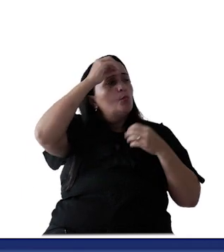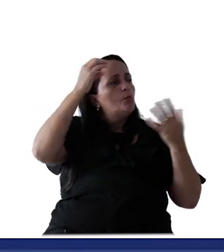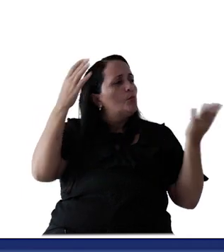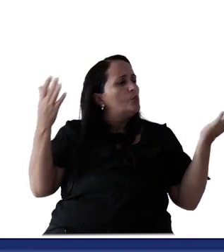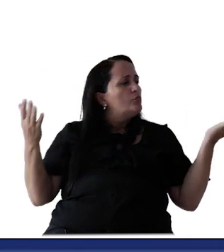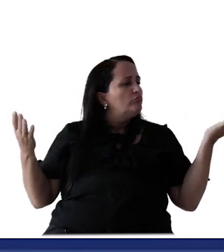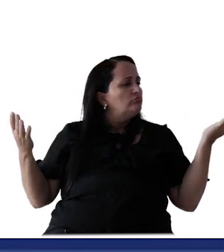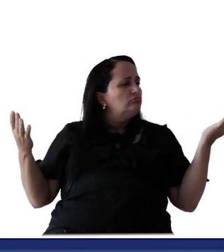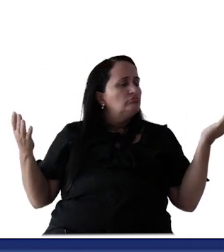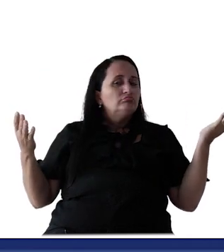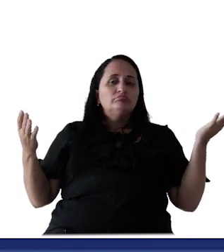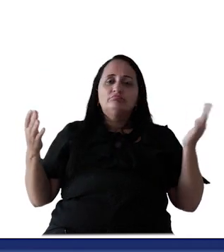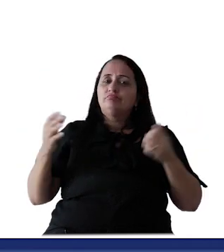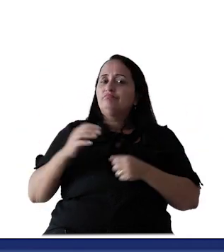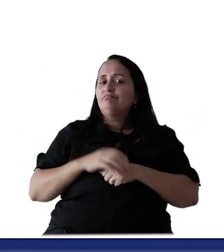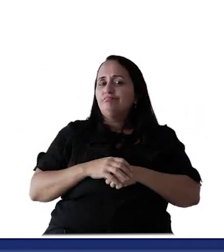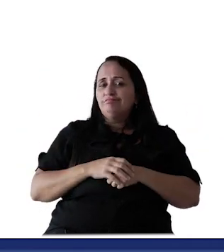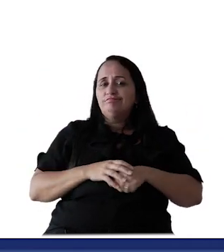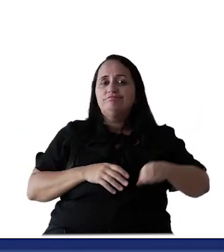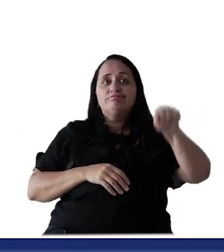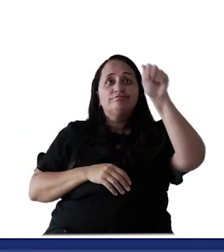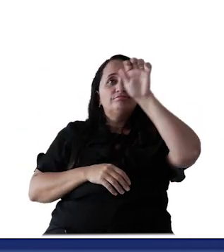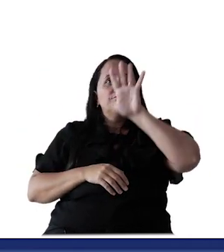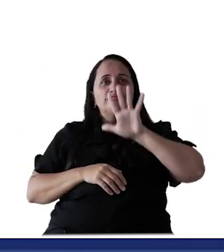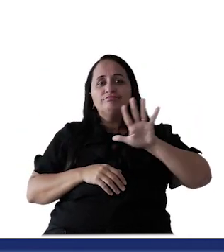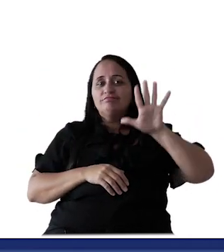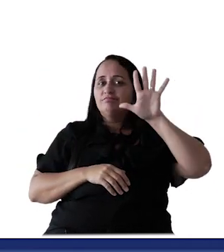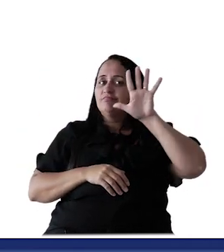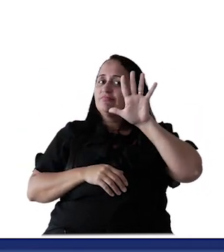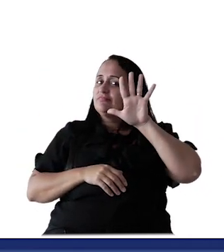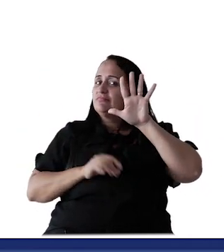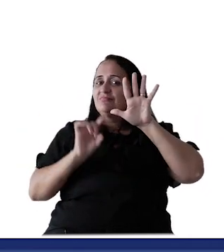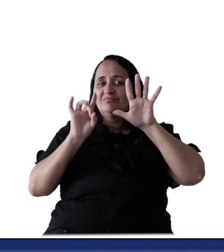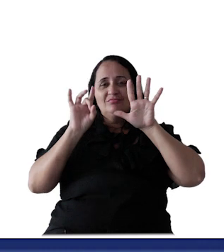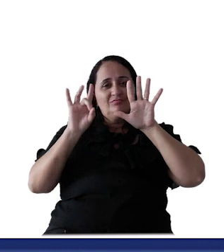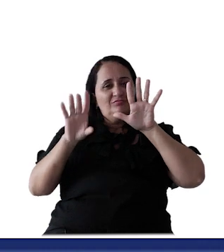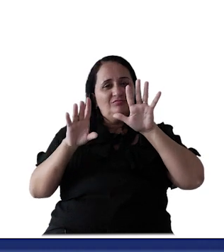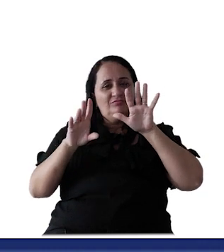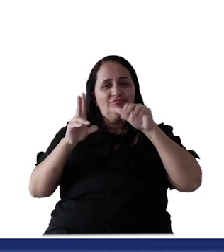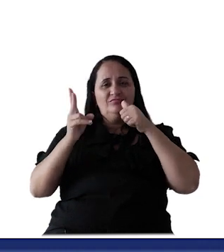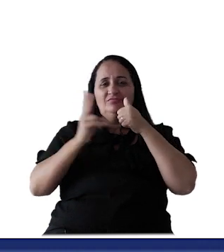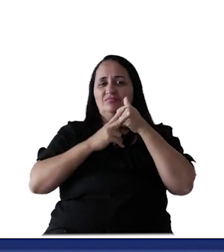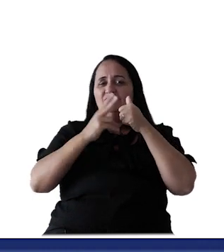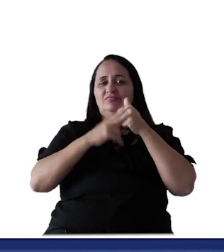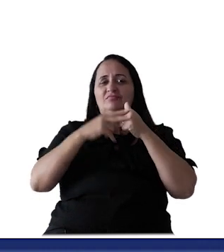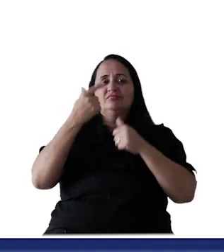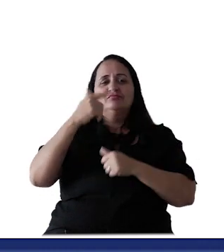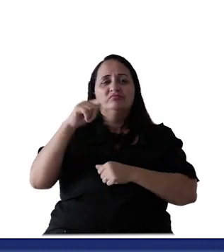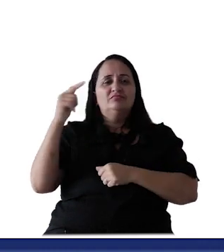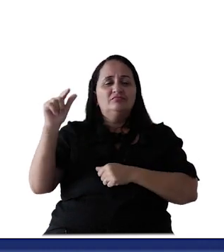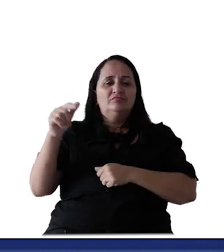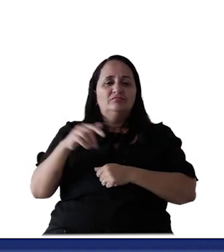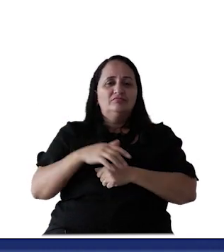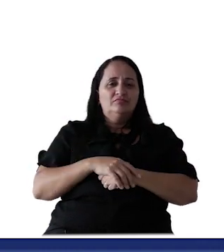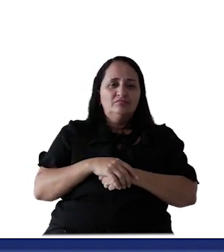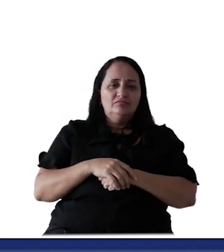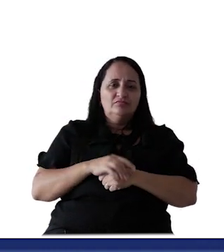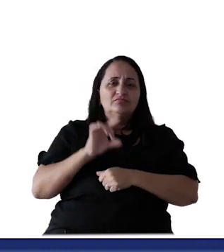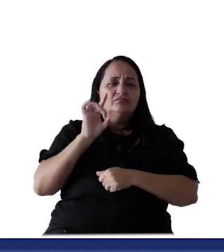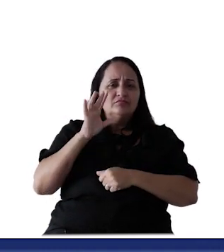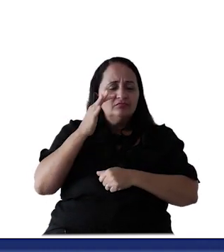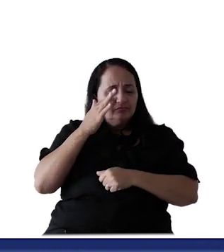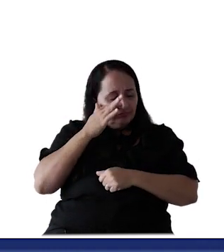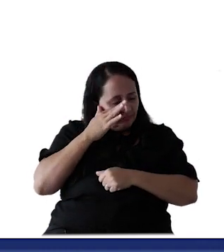texto que não verbal. Exatamente, não temos nenhum texto escrito nessa tirinha da Turma